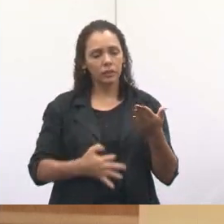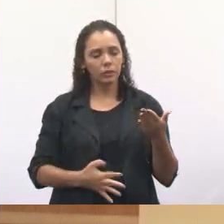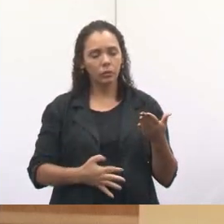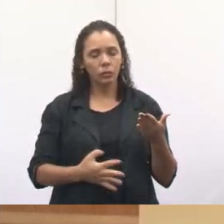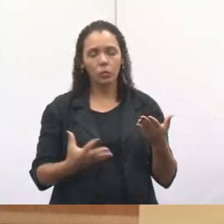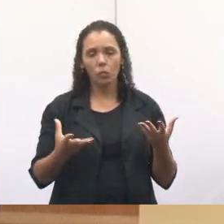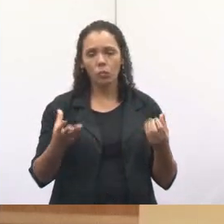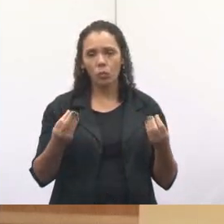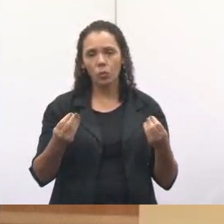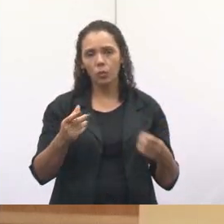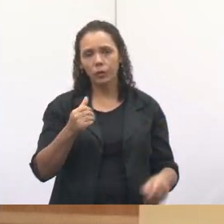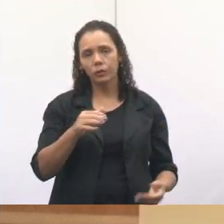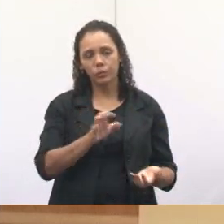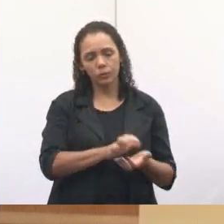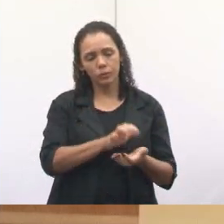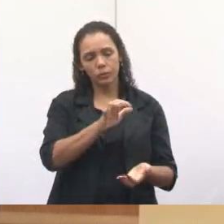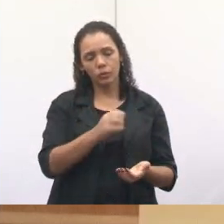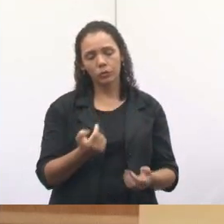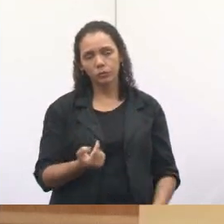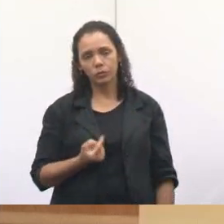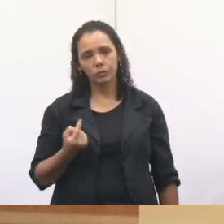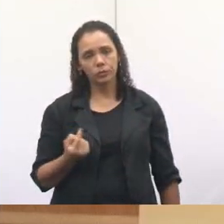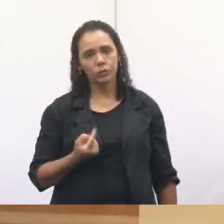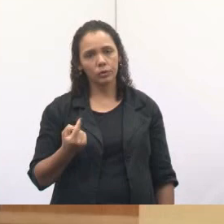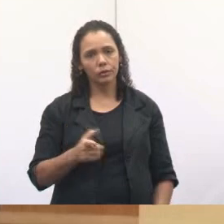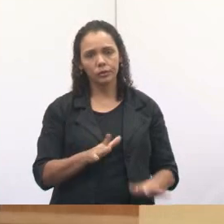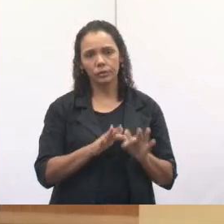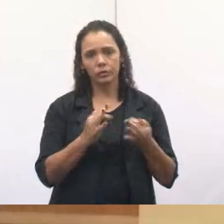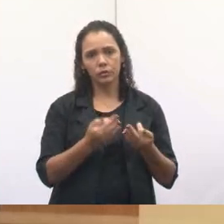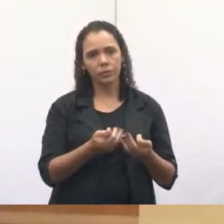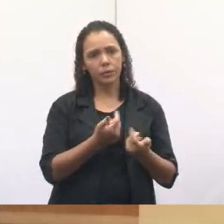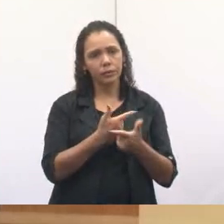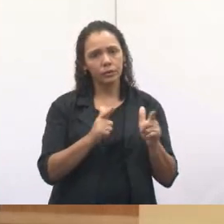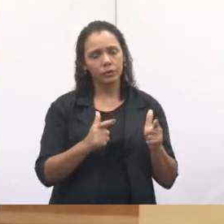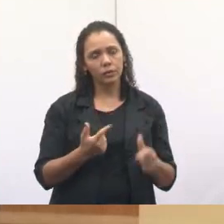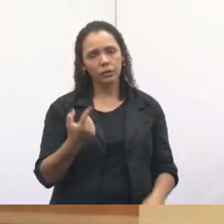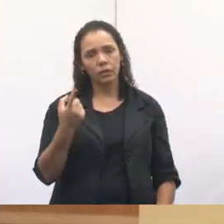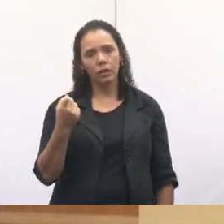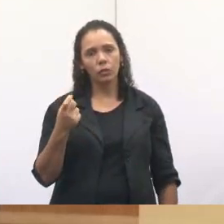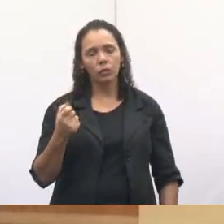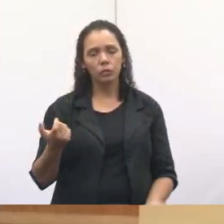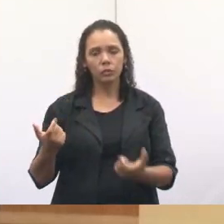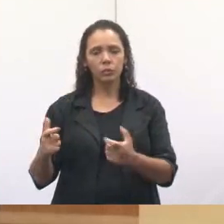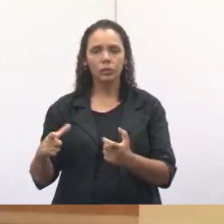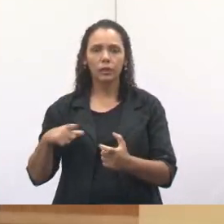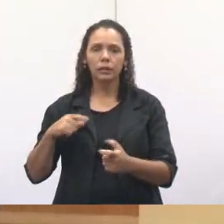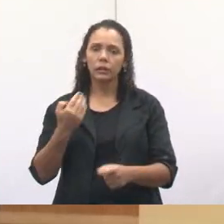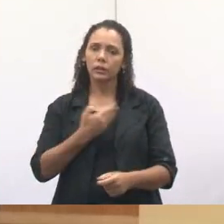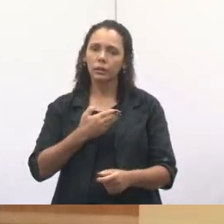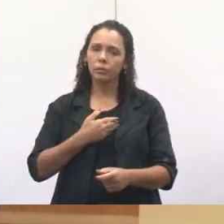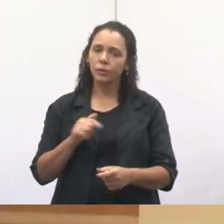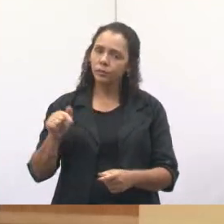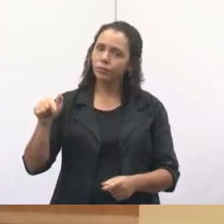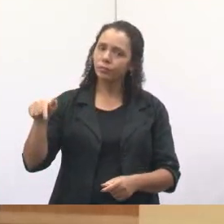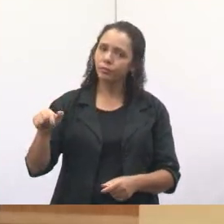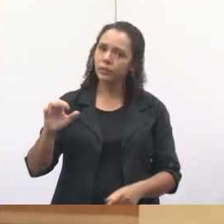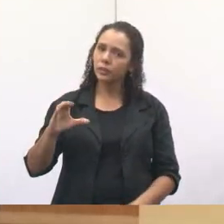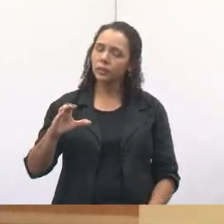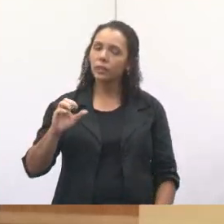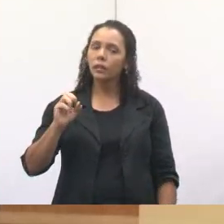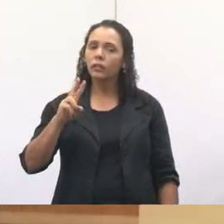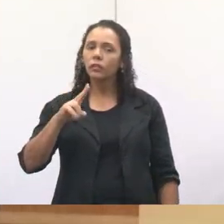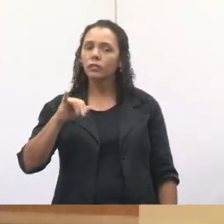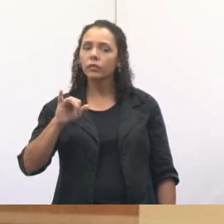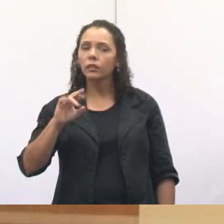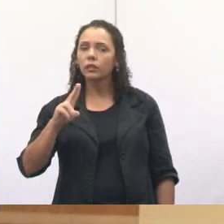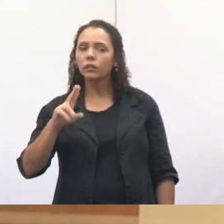sozinhos e aí o único espaço de convivência que tem é o Casa Viva Vida. Também quero